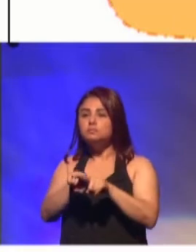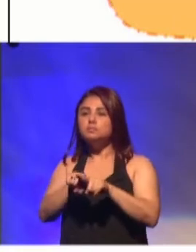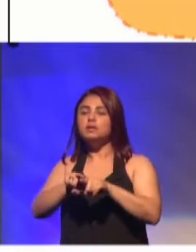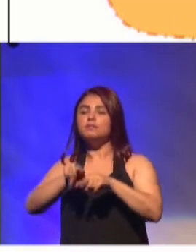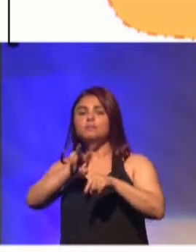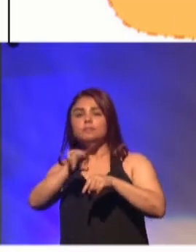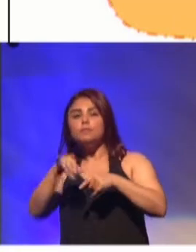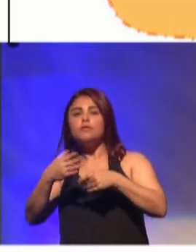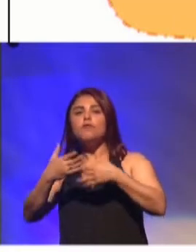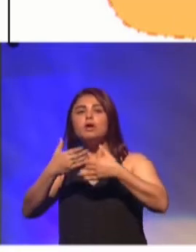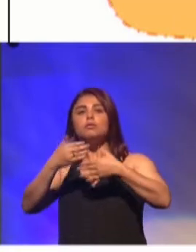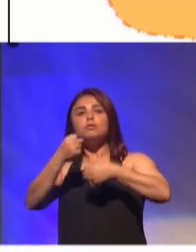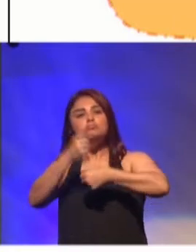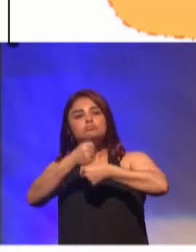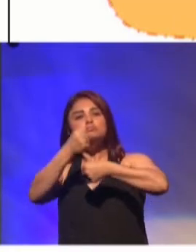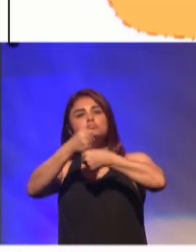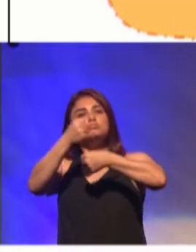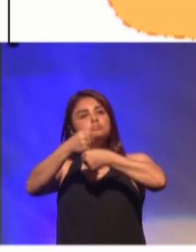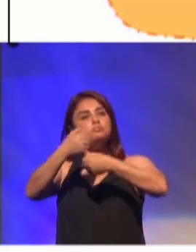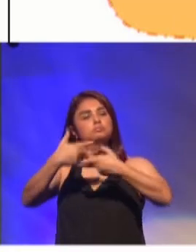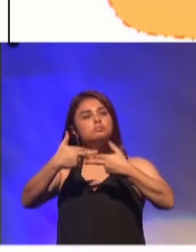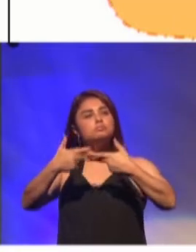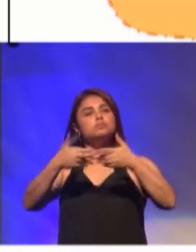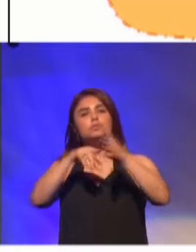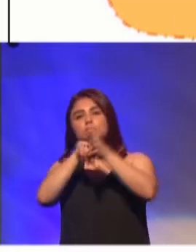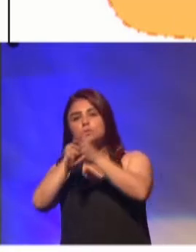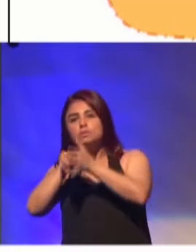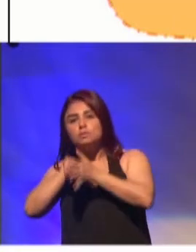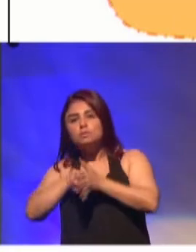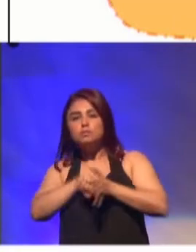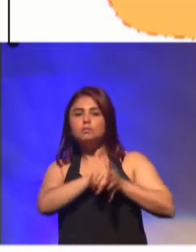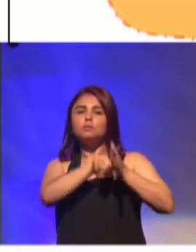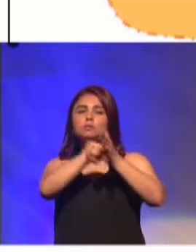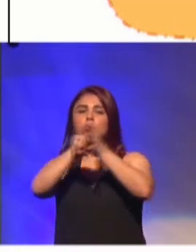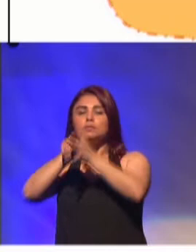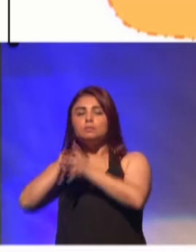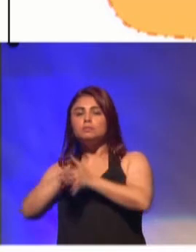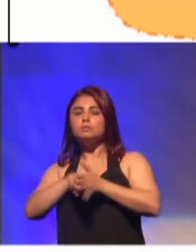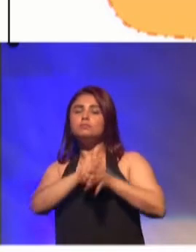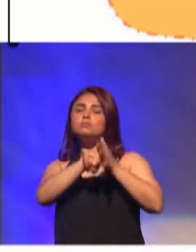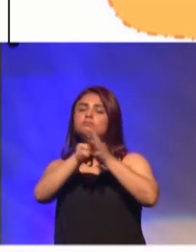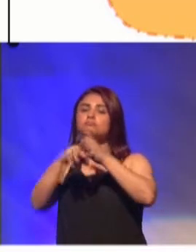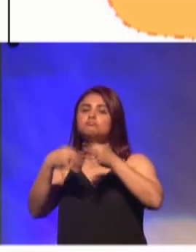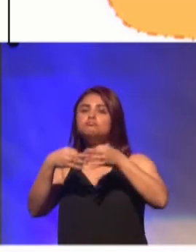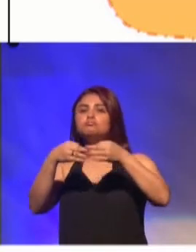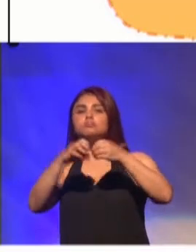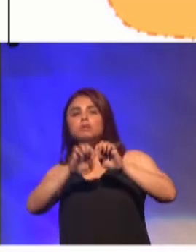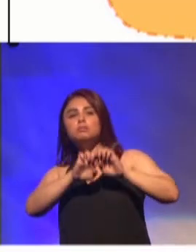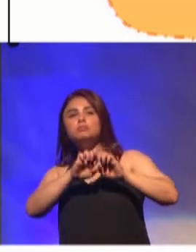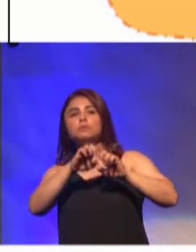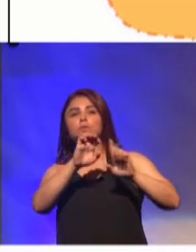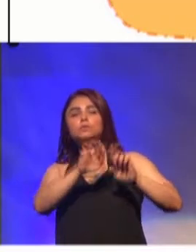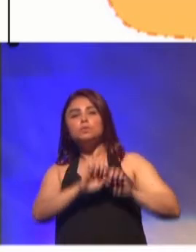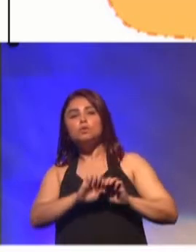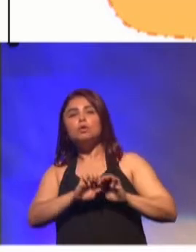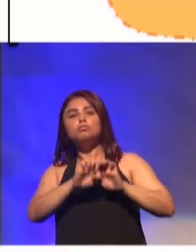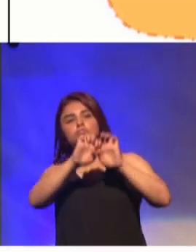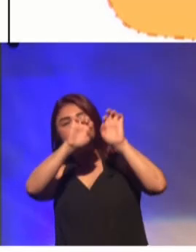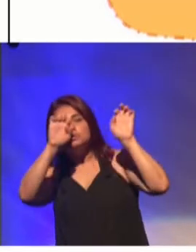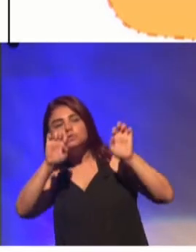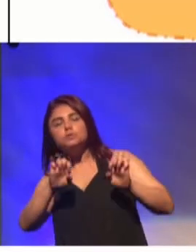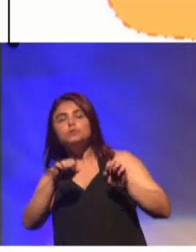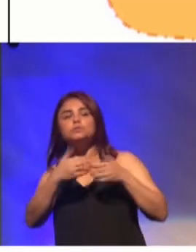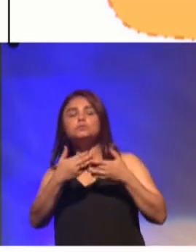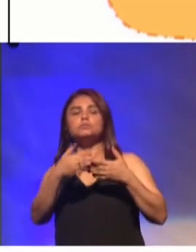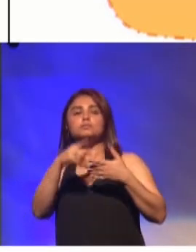fazendo, construindo as coisas com estudos clínicos randomizados, bem desenhados, bem estruturados, para a gente chegar